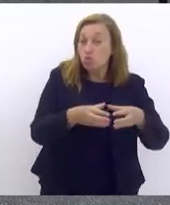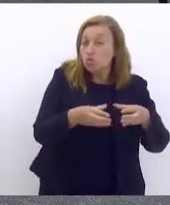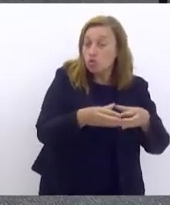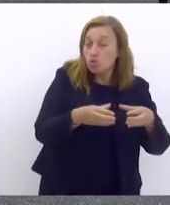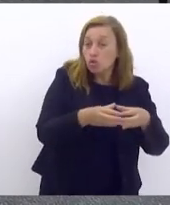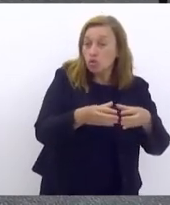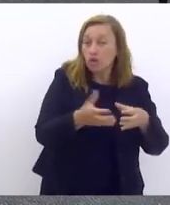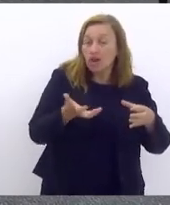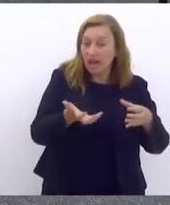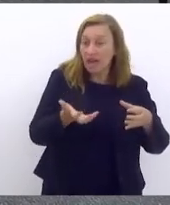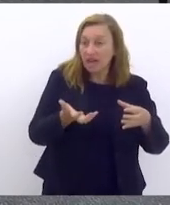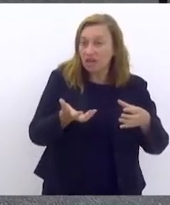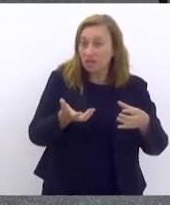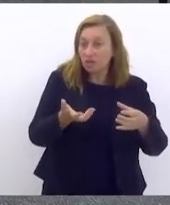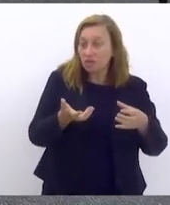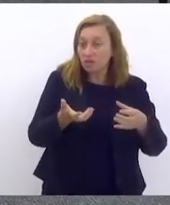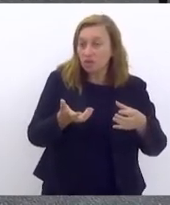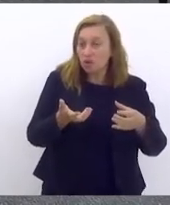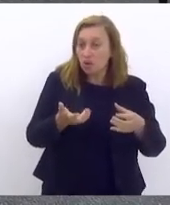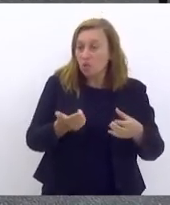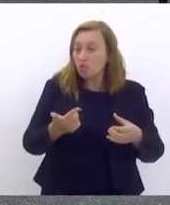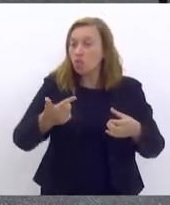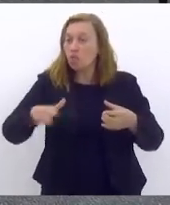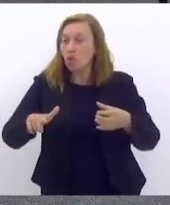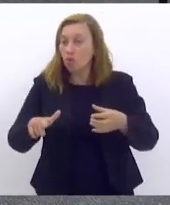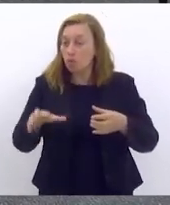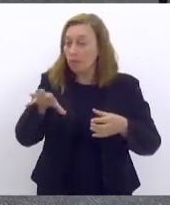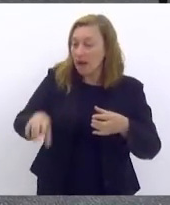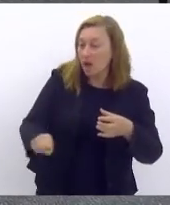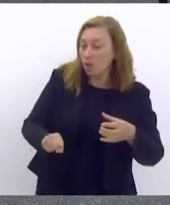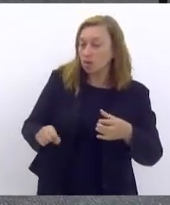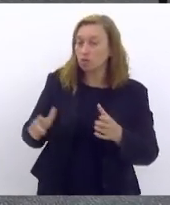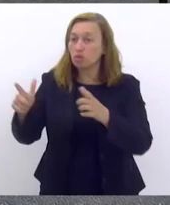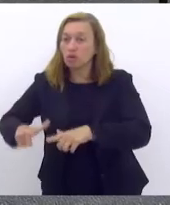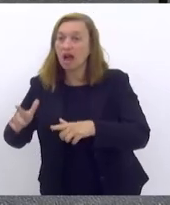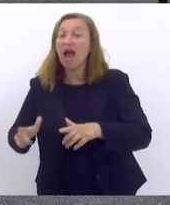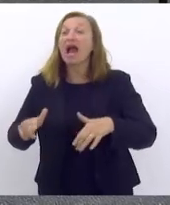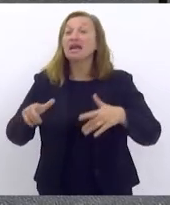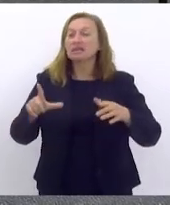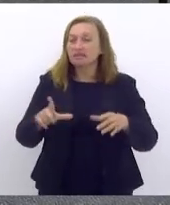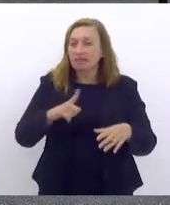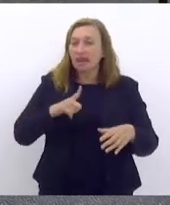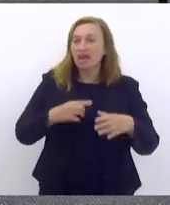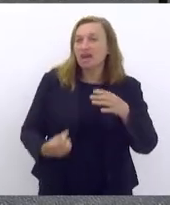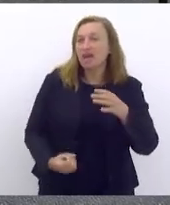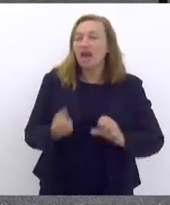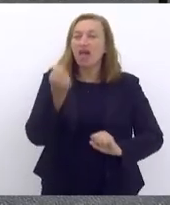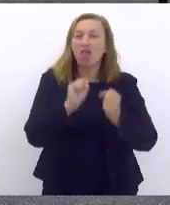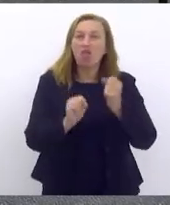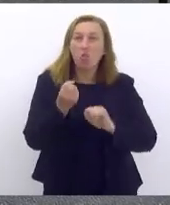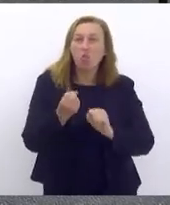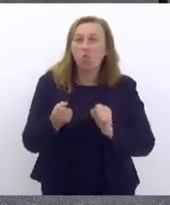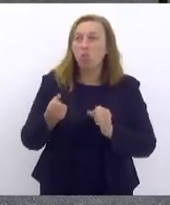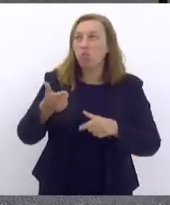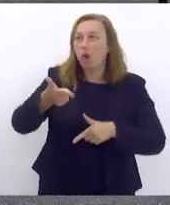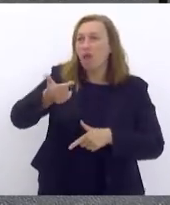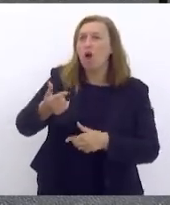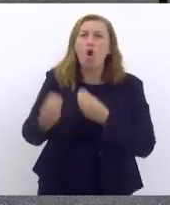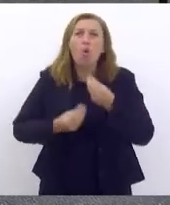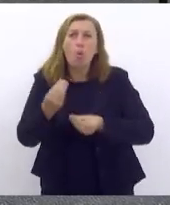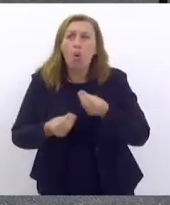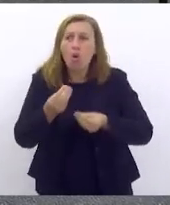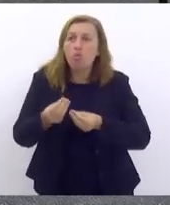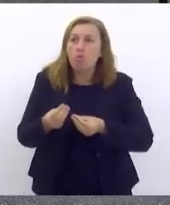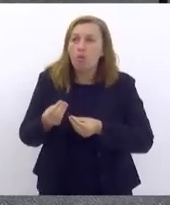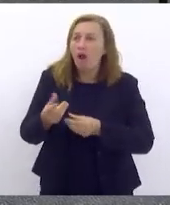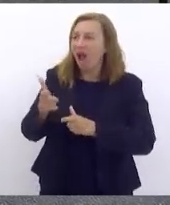o território da outra. E aí começa a indústria da arma. Ah, como que a arma foi parar lá dentro? Porque o traficante